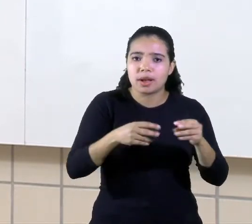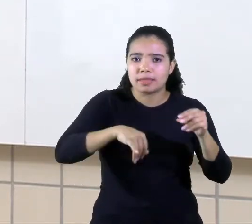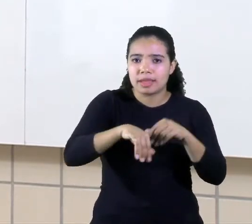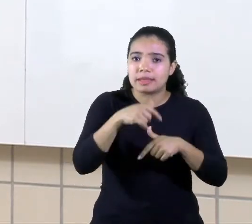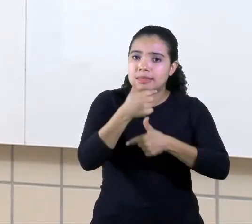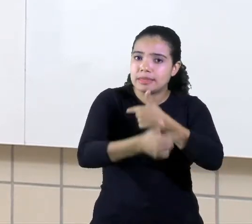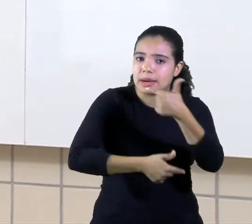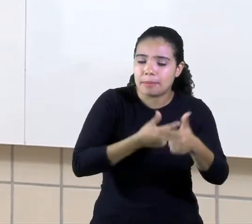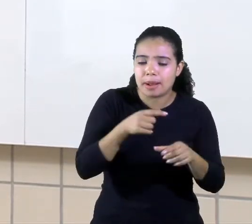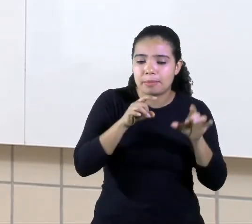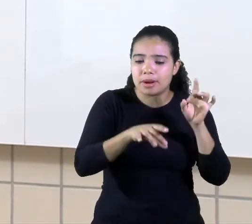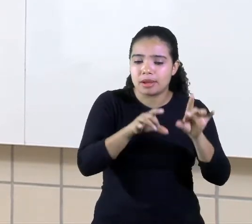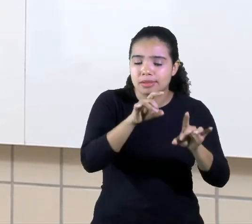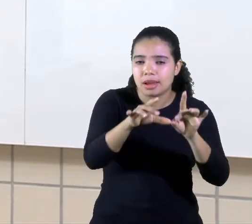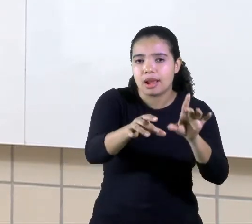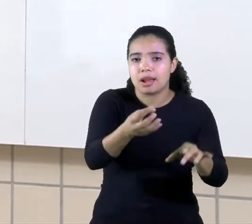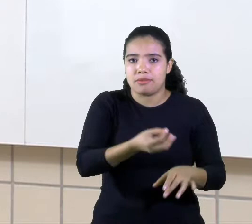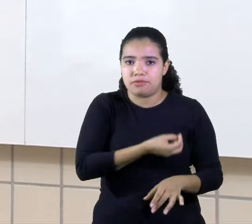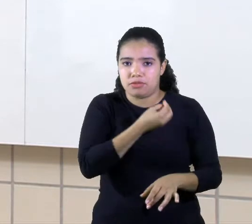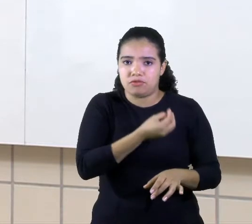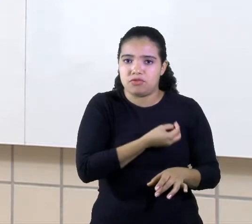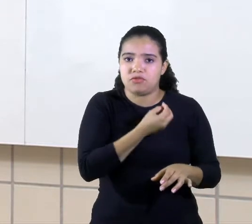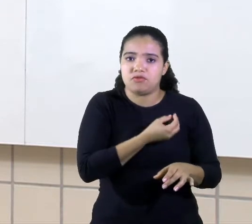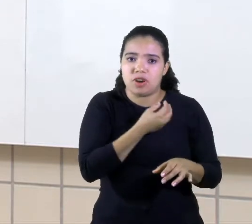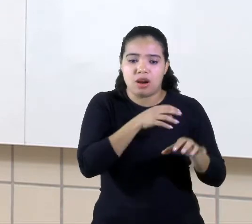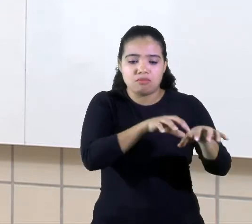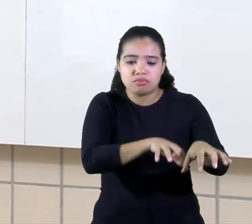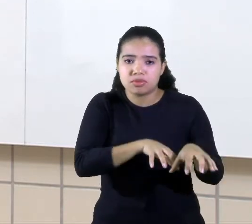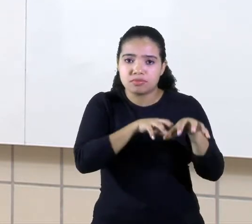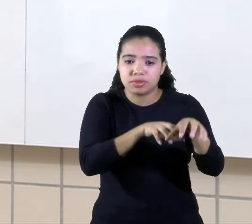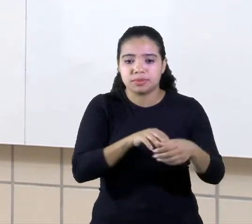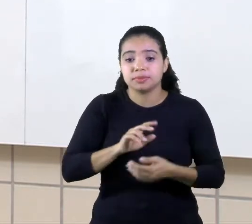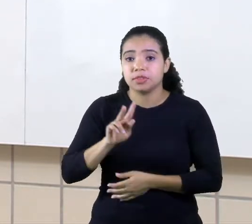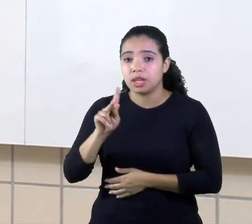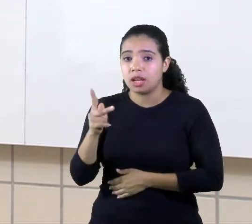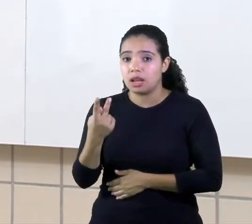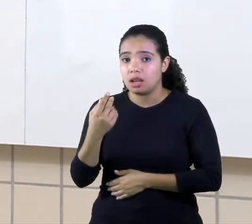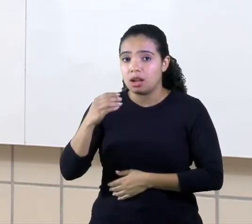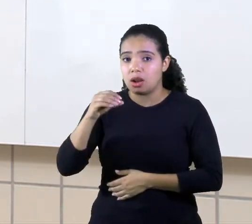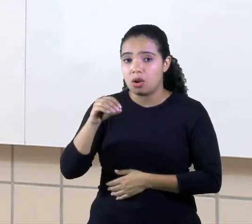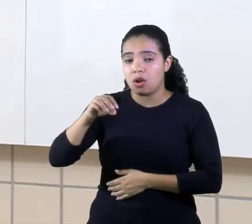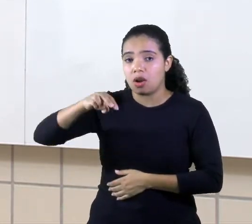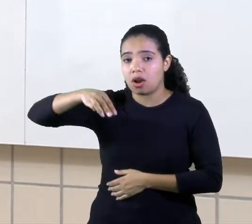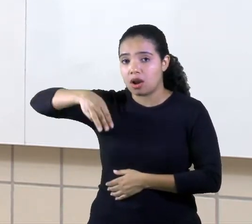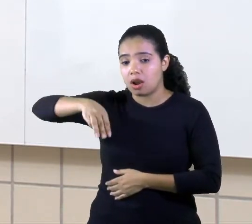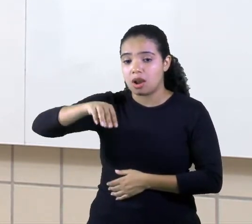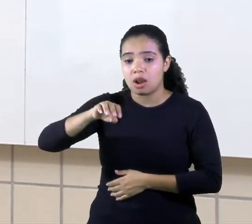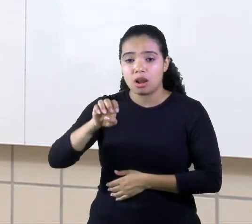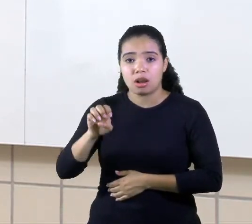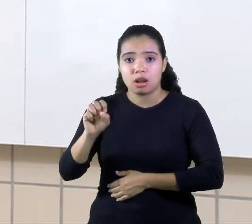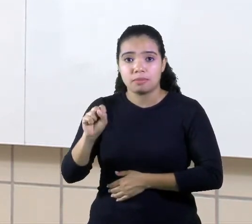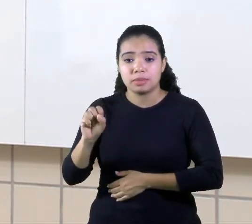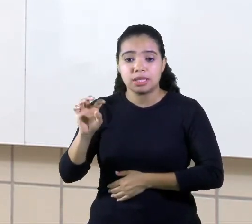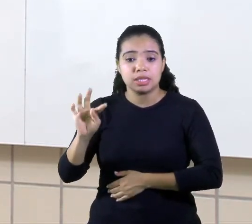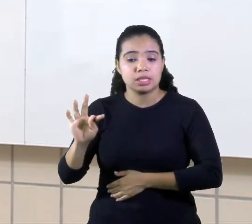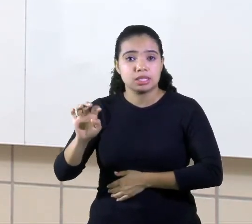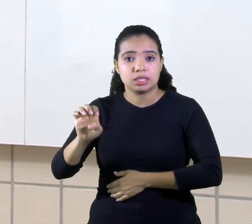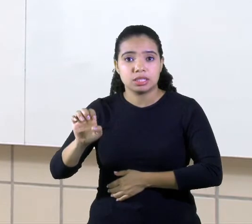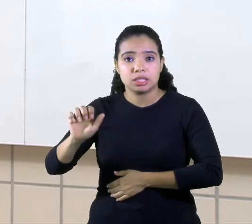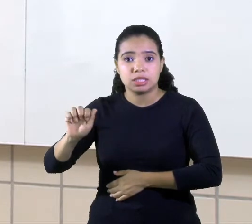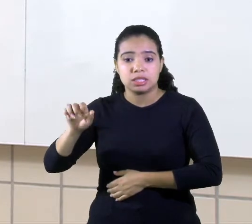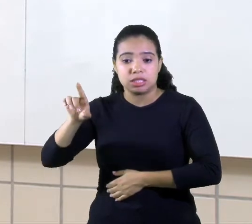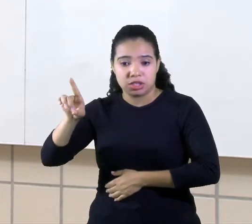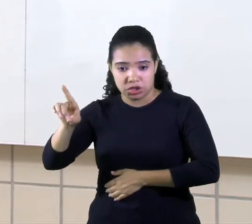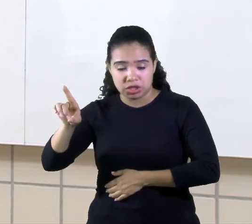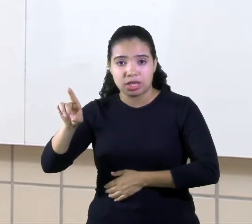trabalhar, plantar, sobreviver da agricultura. O Homestead Act foi, nesse caso, a reforma